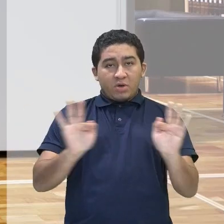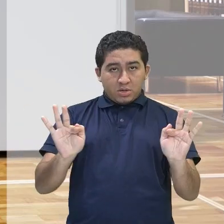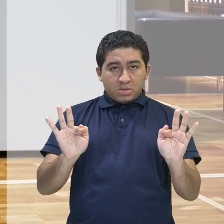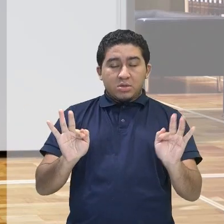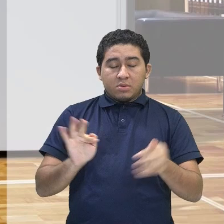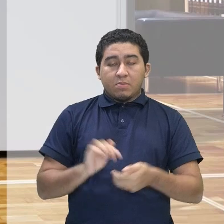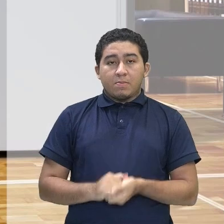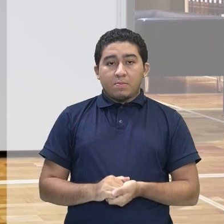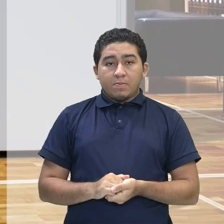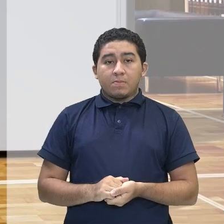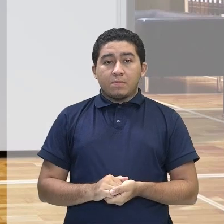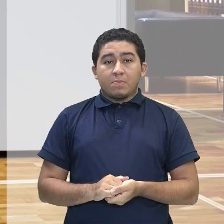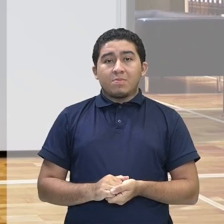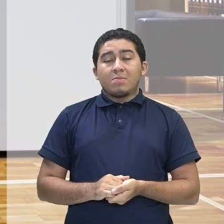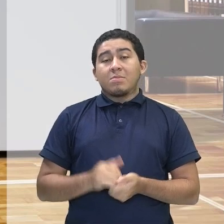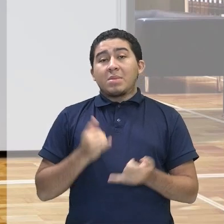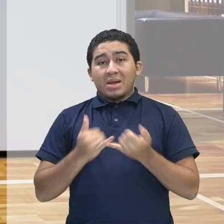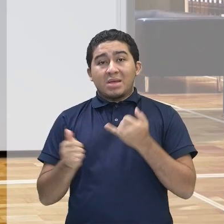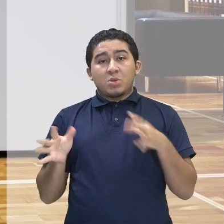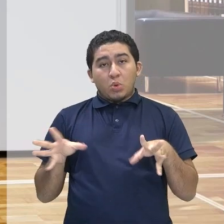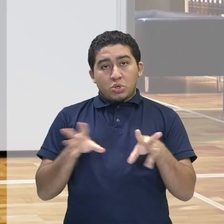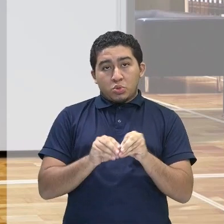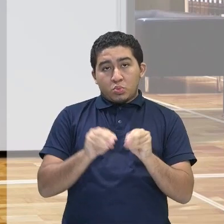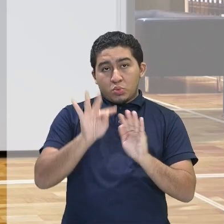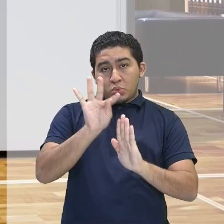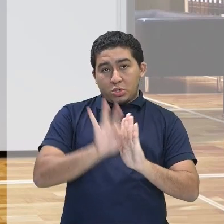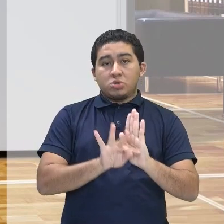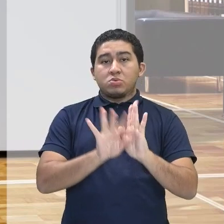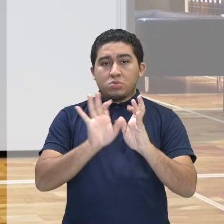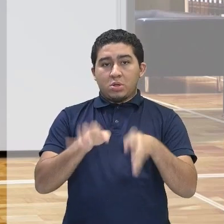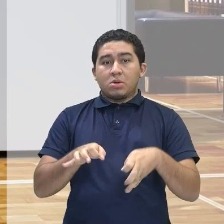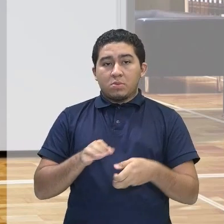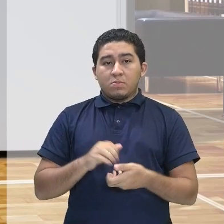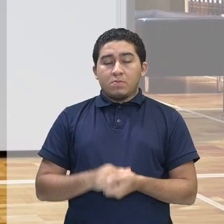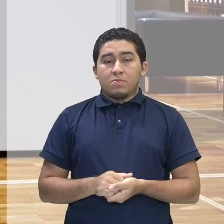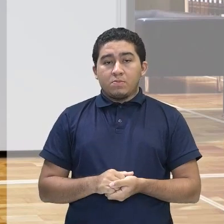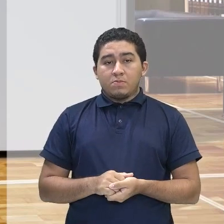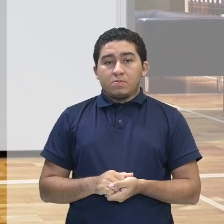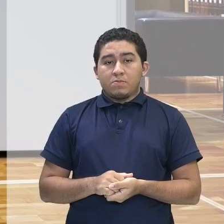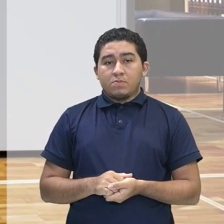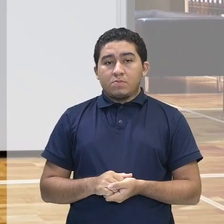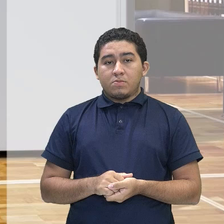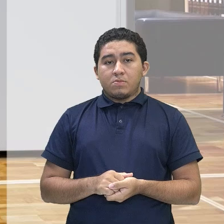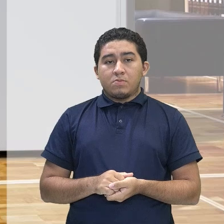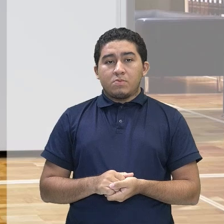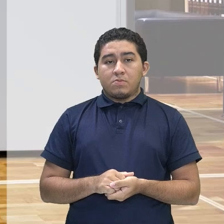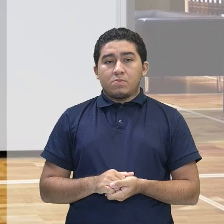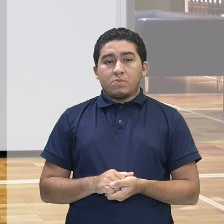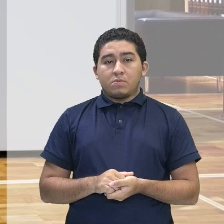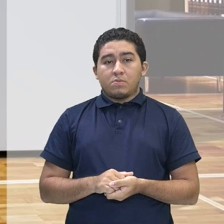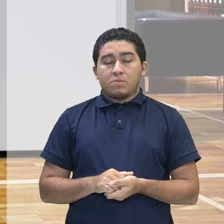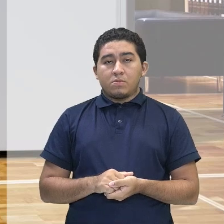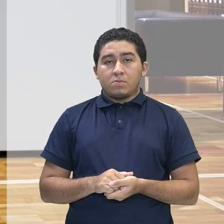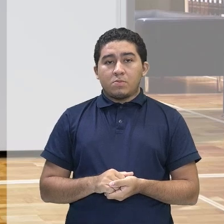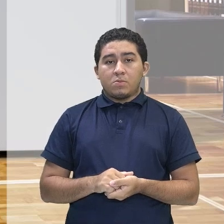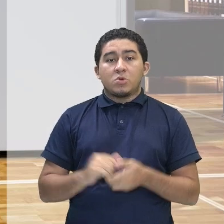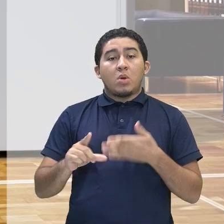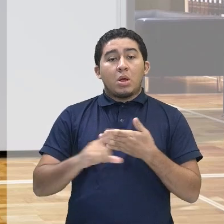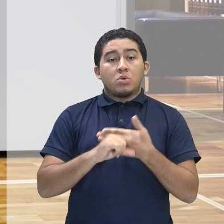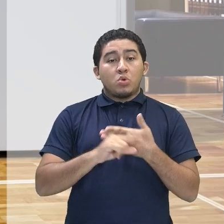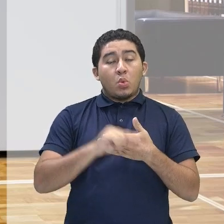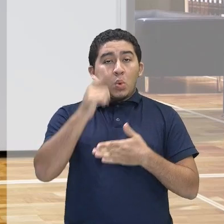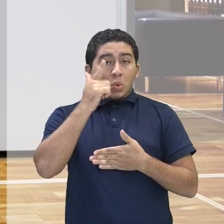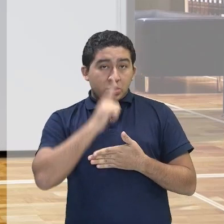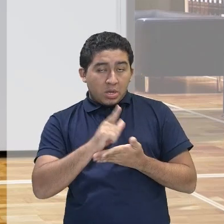como se fosse um resumo daquele texto, ok? Então, quando o autor consegue escrever muito bem, ele faz um resumo bem legal nesse